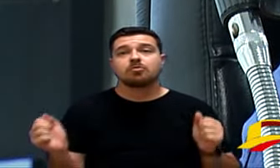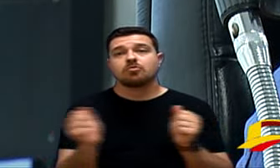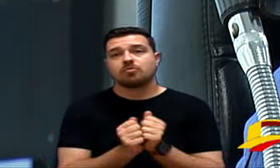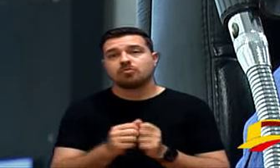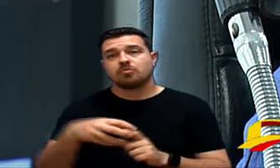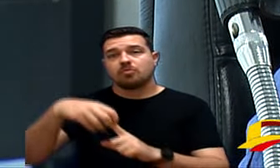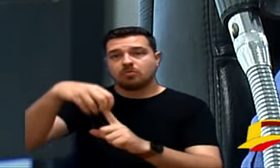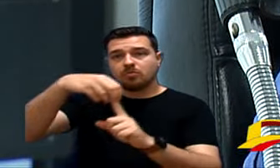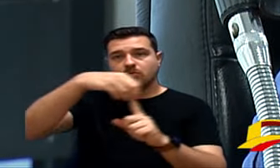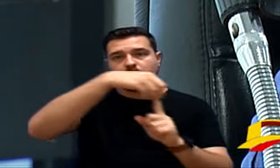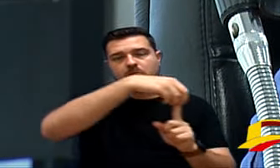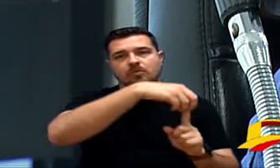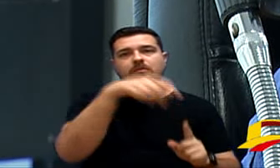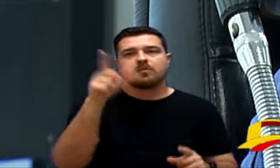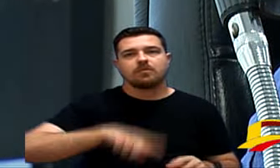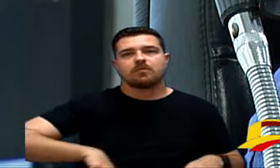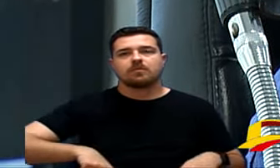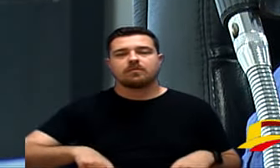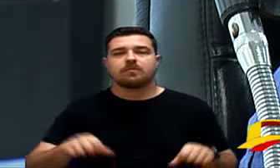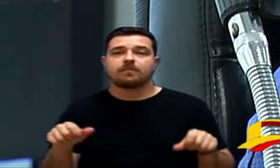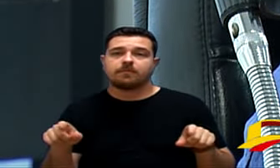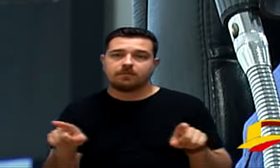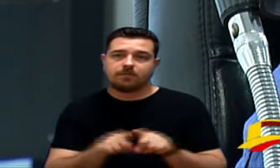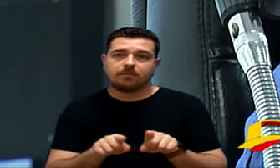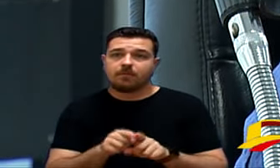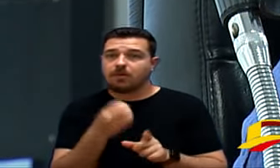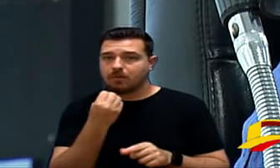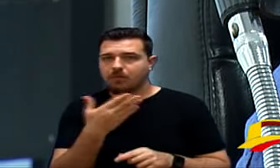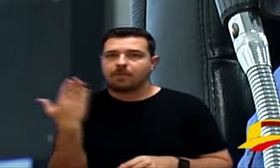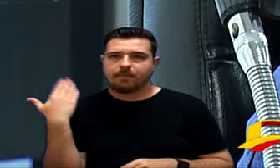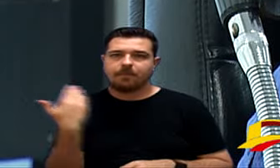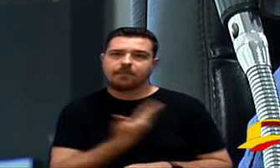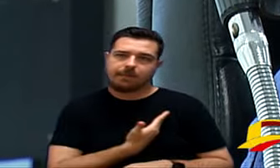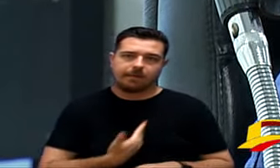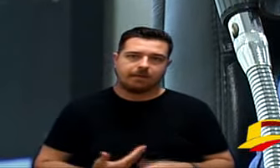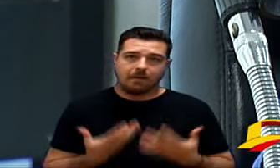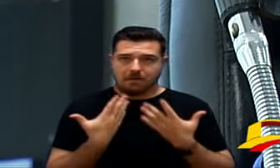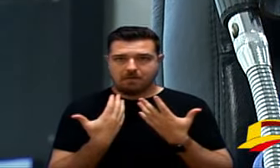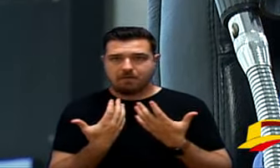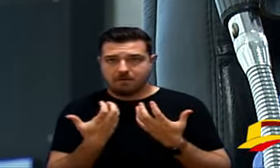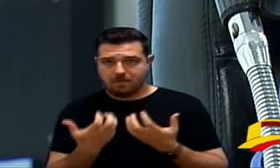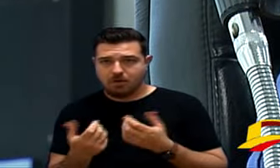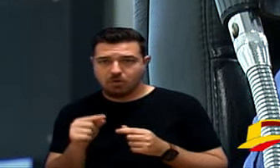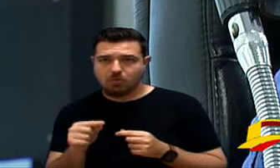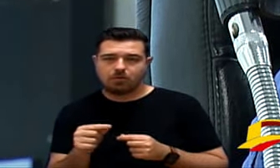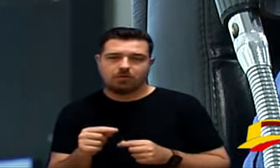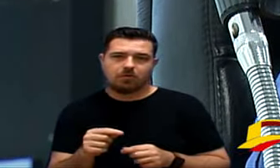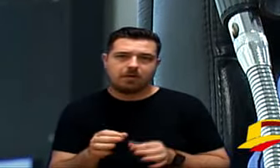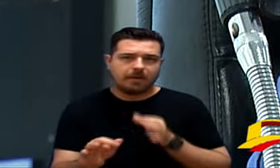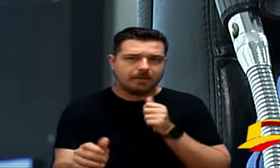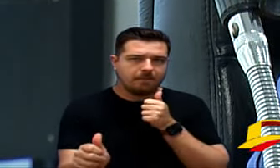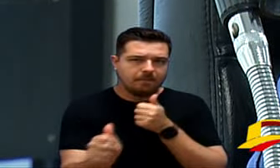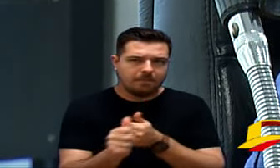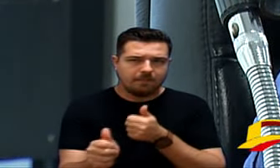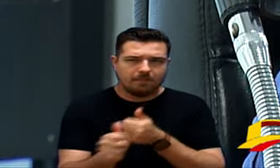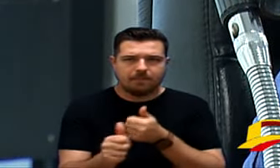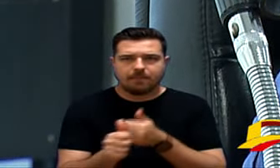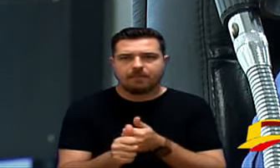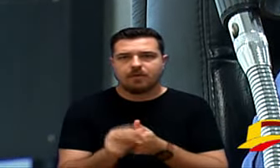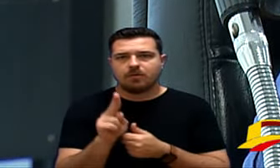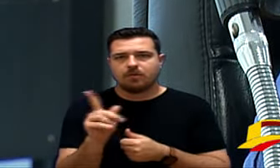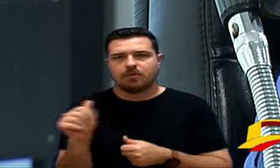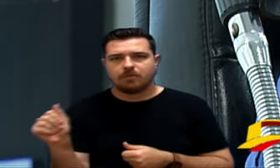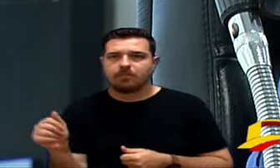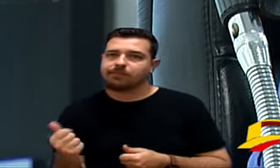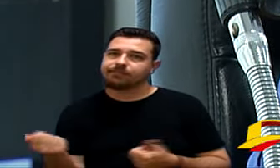ecoponte ele ele a tive até um um desentendimento com o governo que eles queriam fazer um ecoponto a menos 50 m do Rio